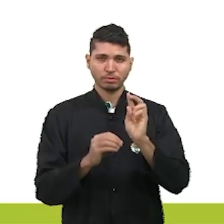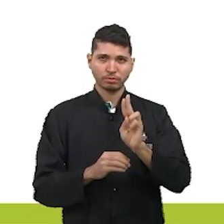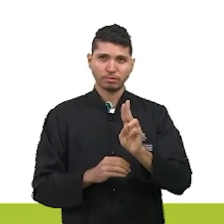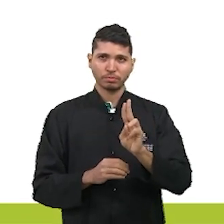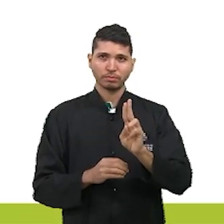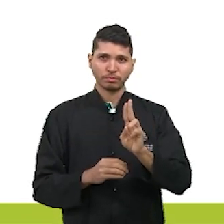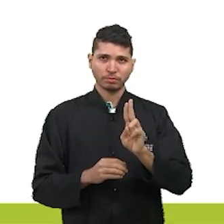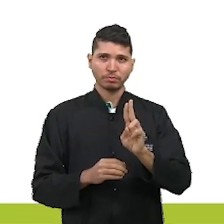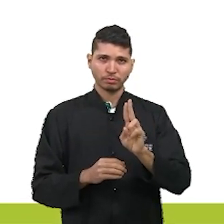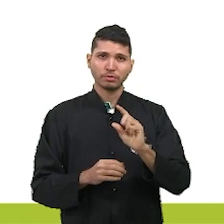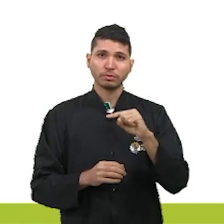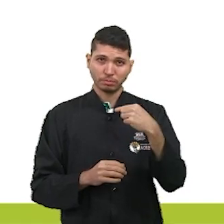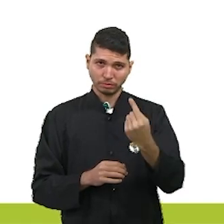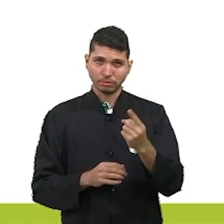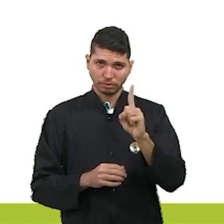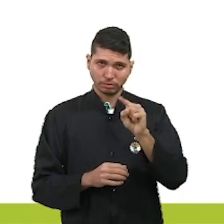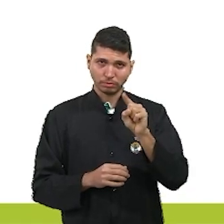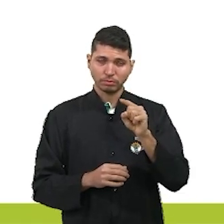MUA,